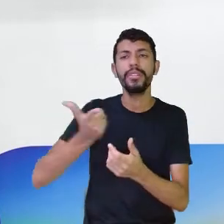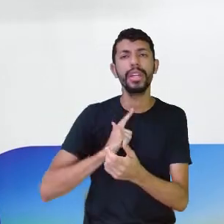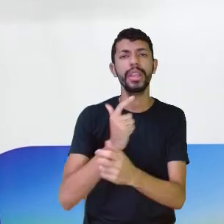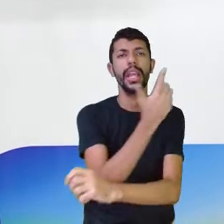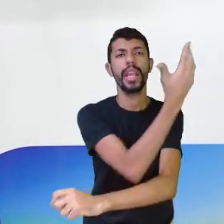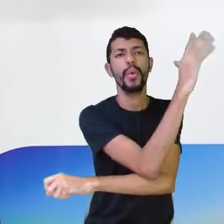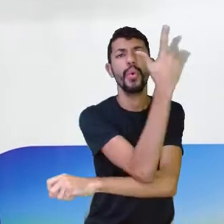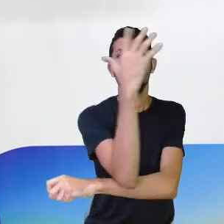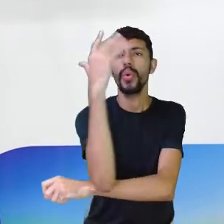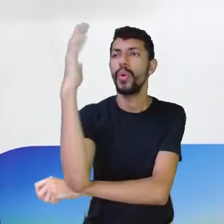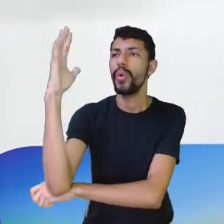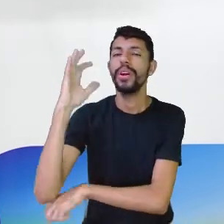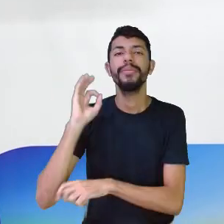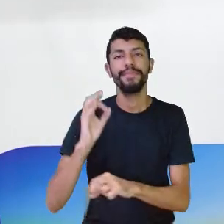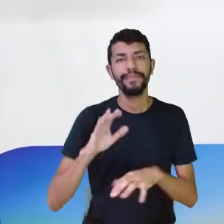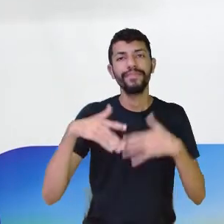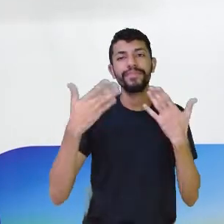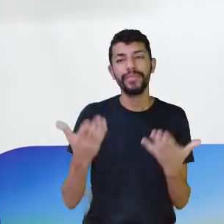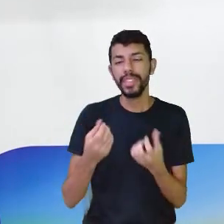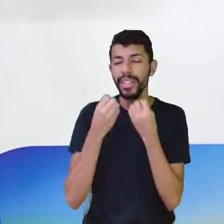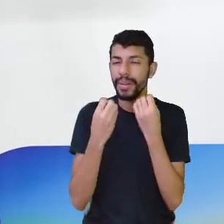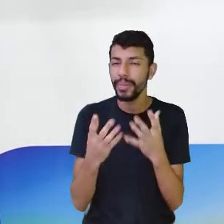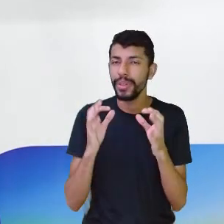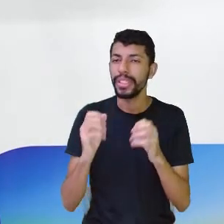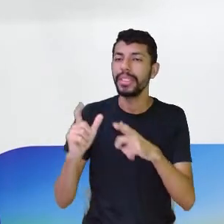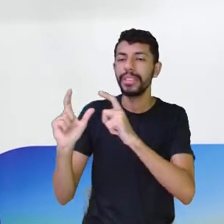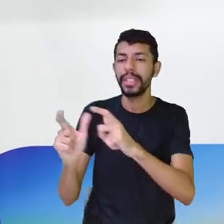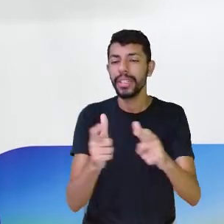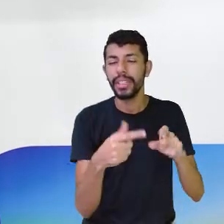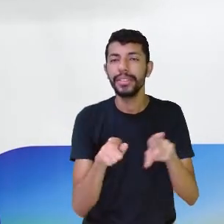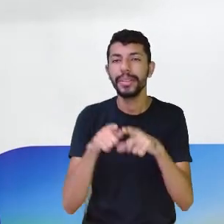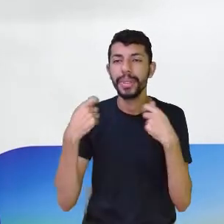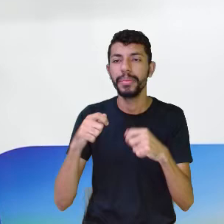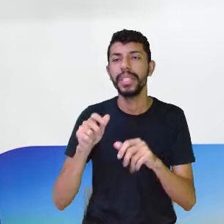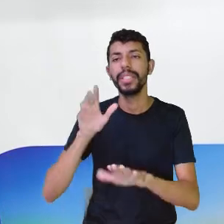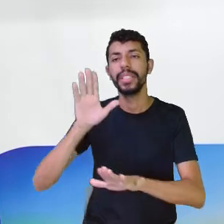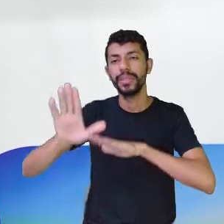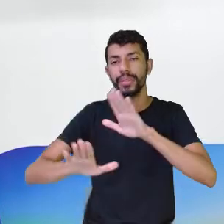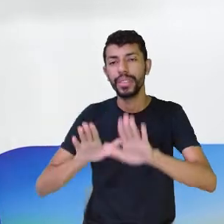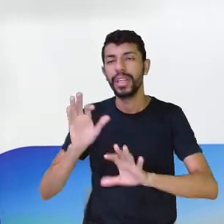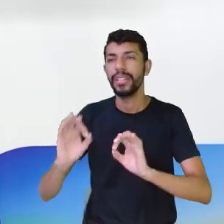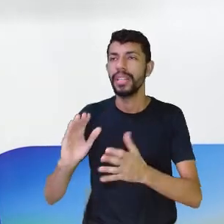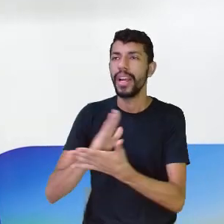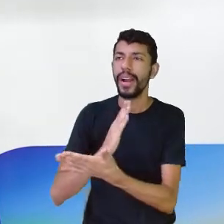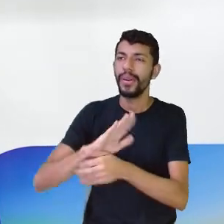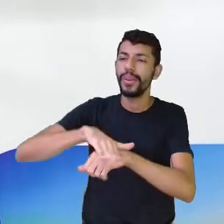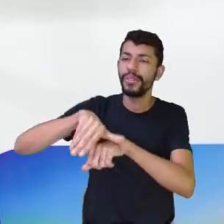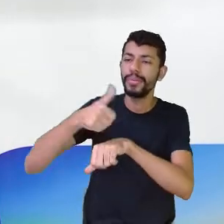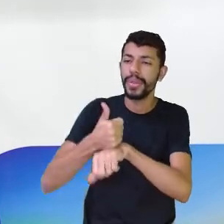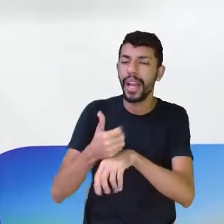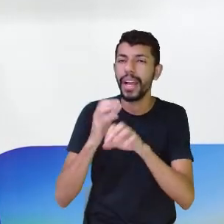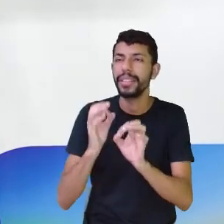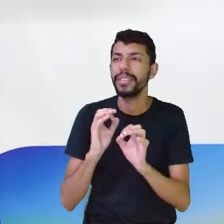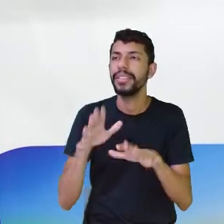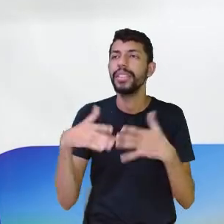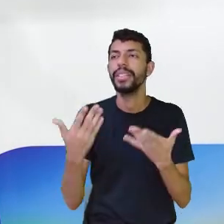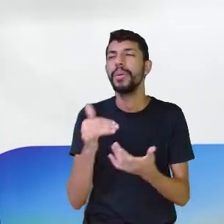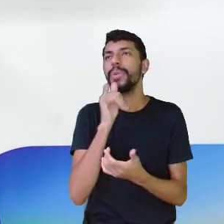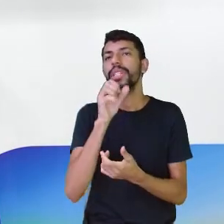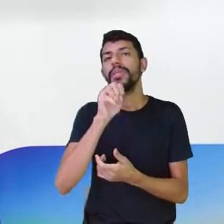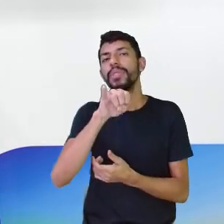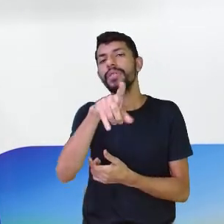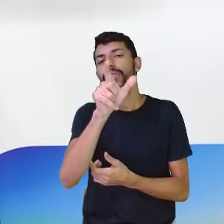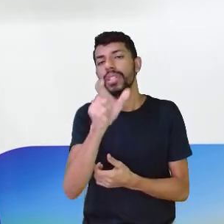também. Isso é muito bom e esses espaços também precisam ser preservados. Em algumas praças, em alguns parques. Então, se você estiver aqui no centro